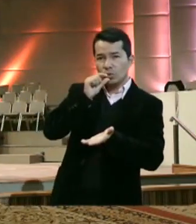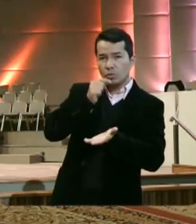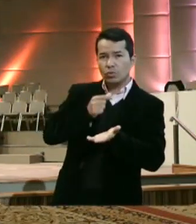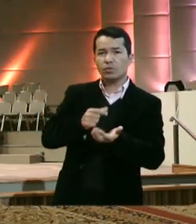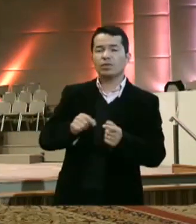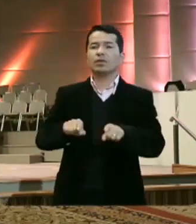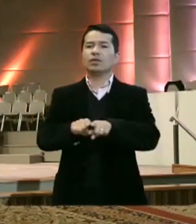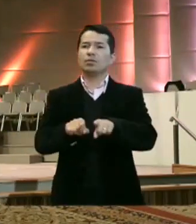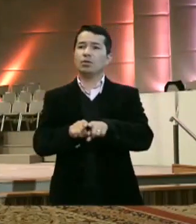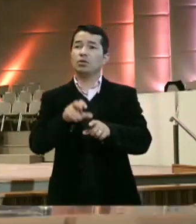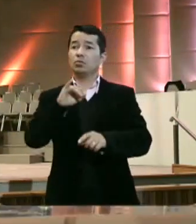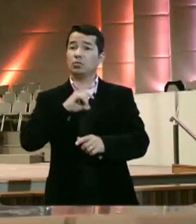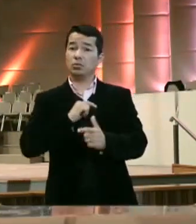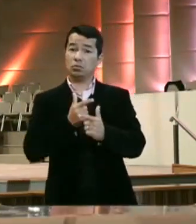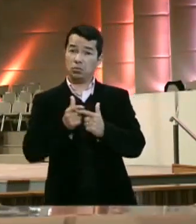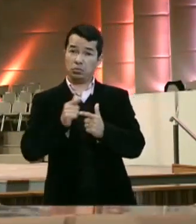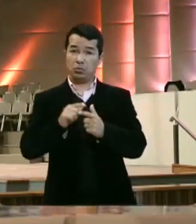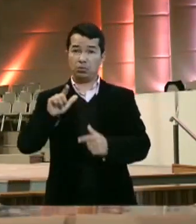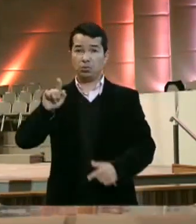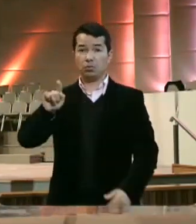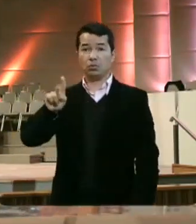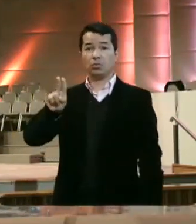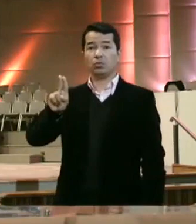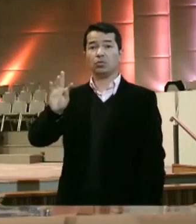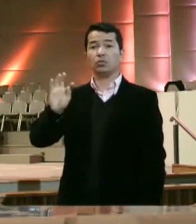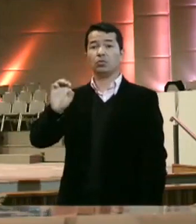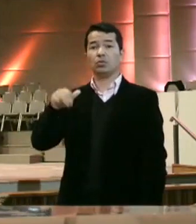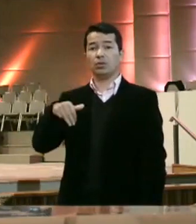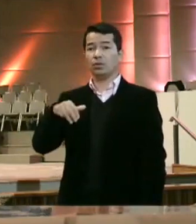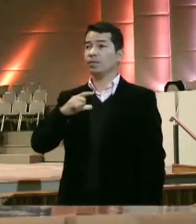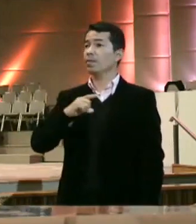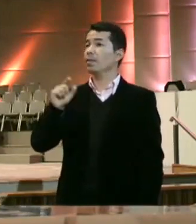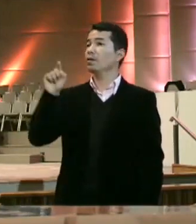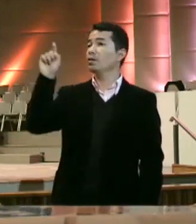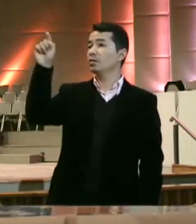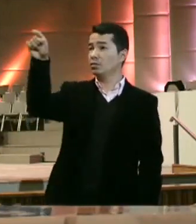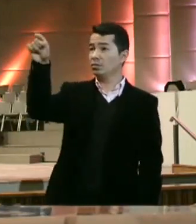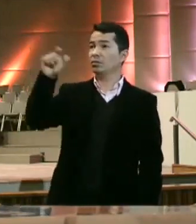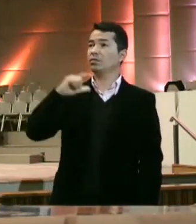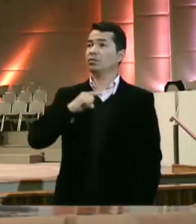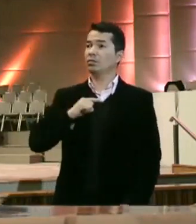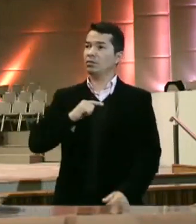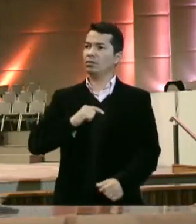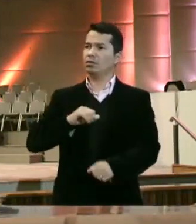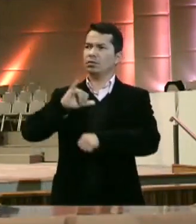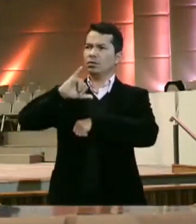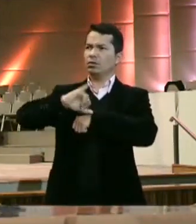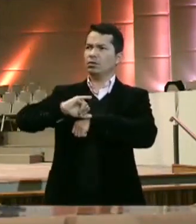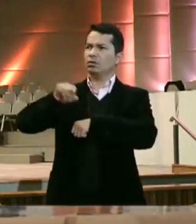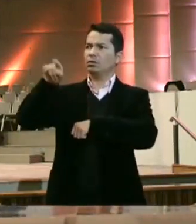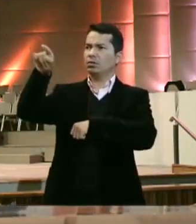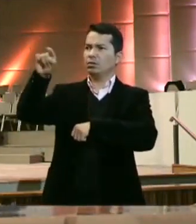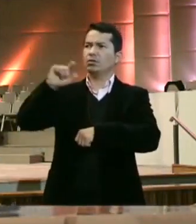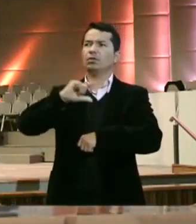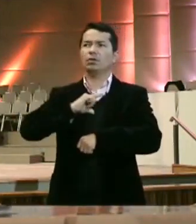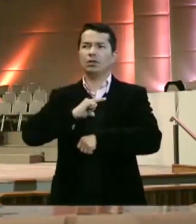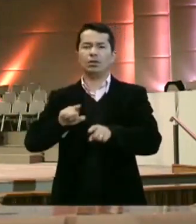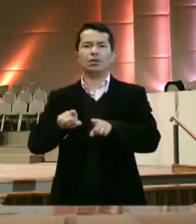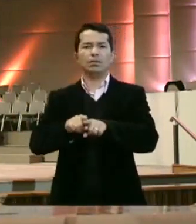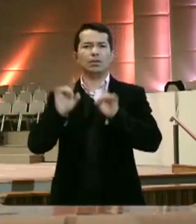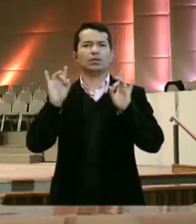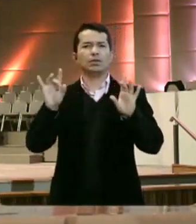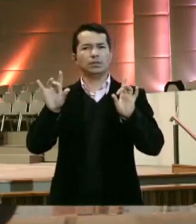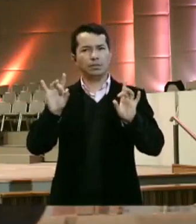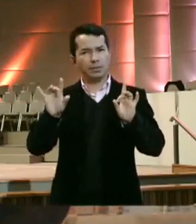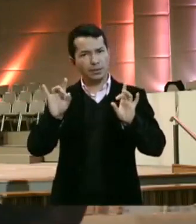você tem problemas com glúten, aqui no fundo, bem no centro, você vai ver, ter uma mesa especial com elementos